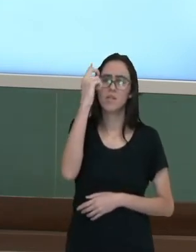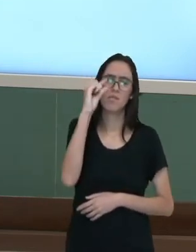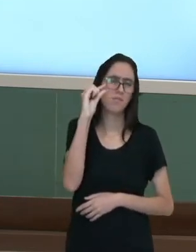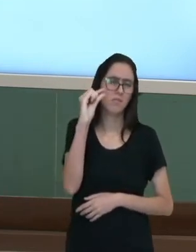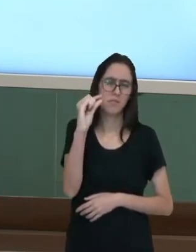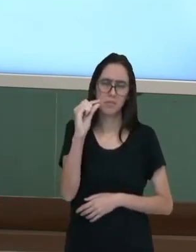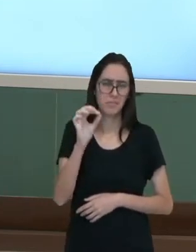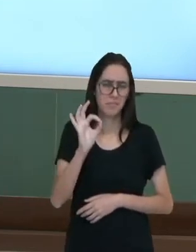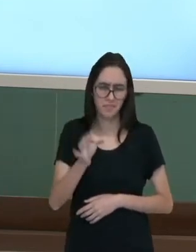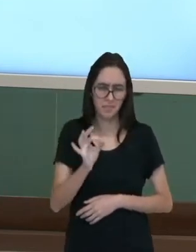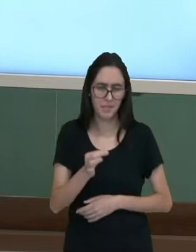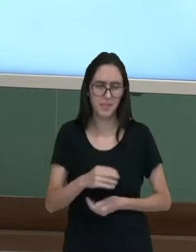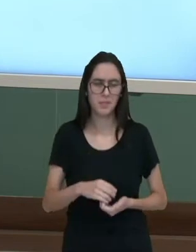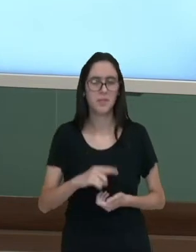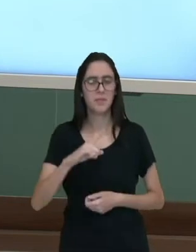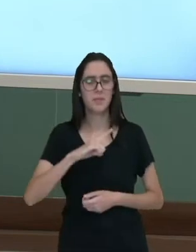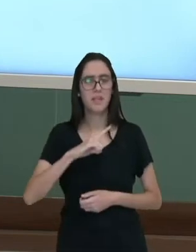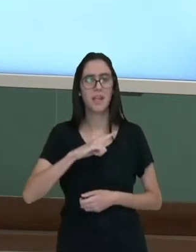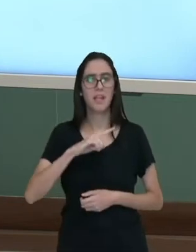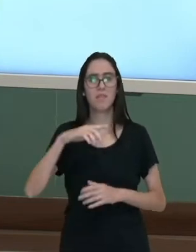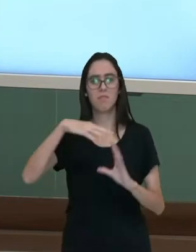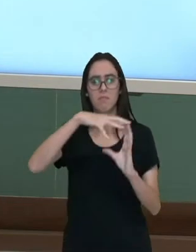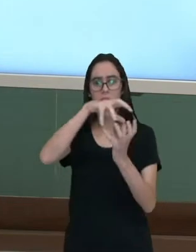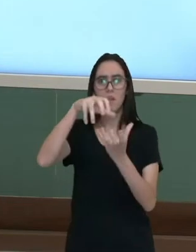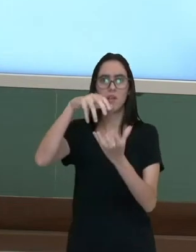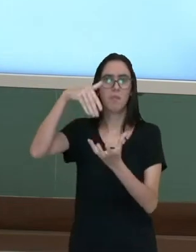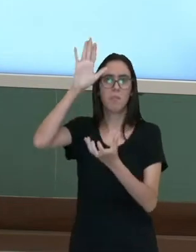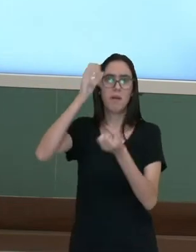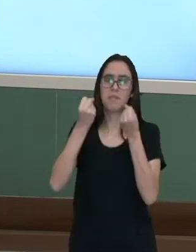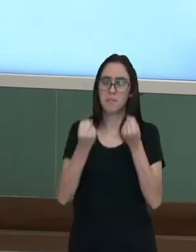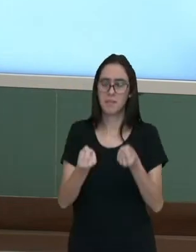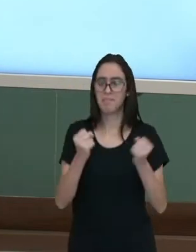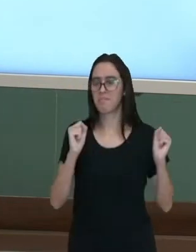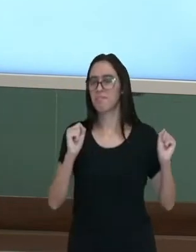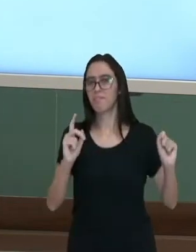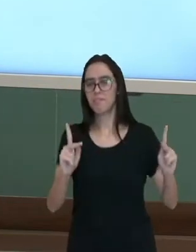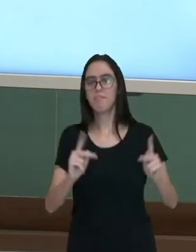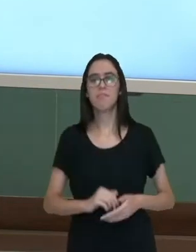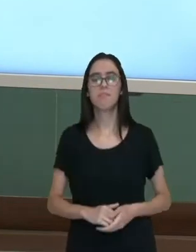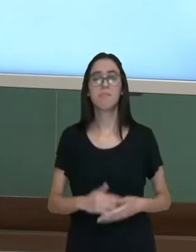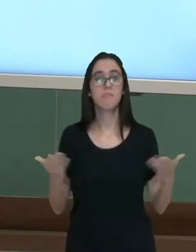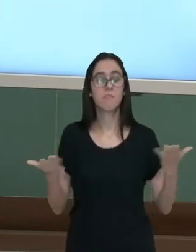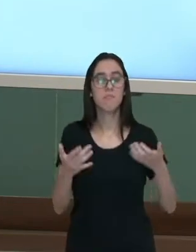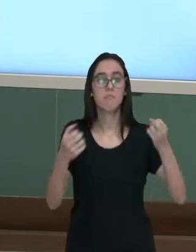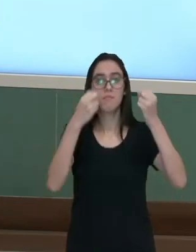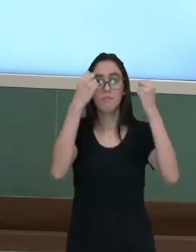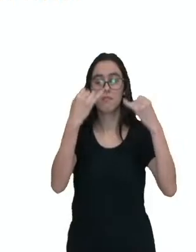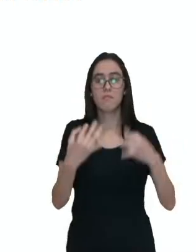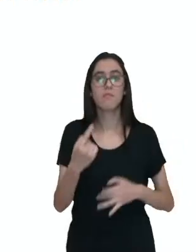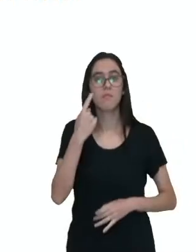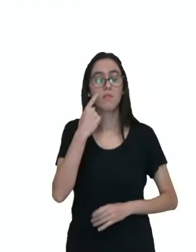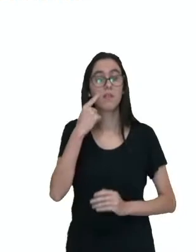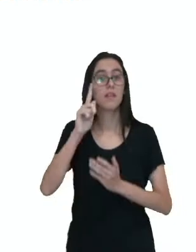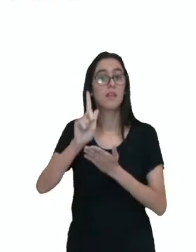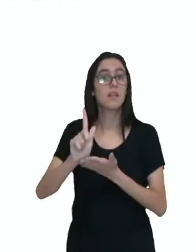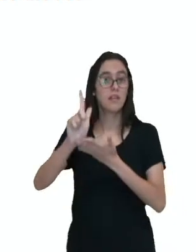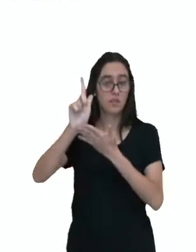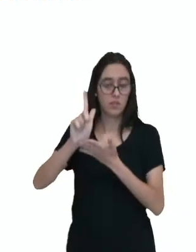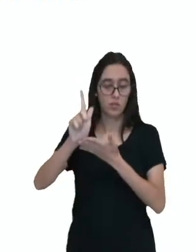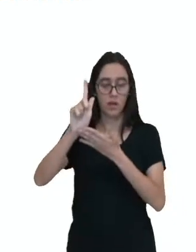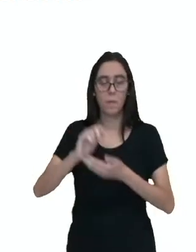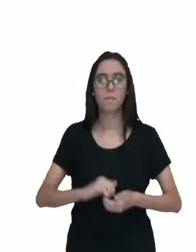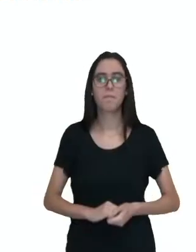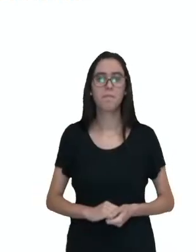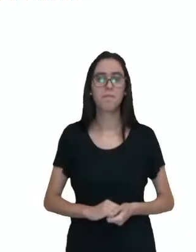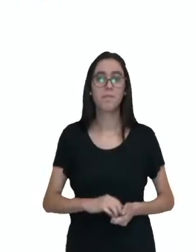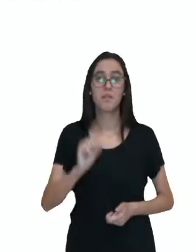com essa massa gigantesca aí. Ok, vamos falar sobre a questão do campo gravitacional. Quanto